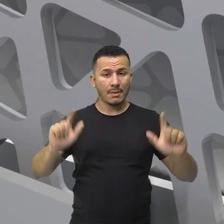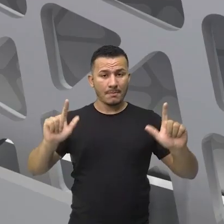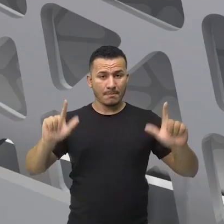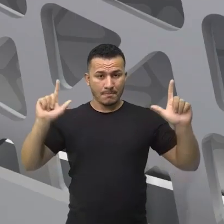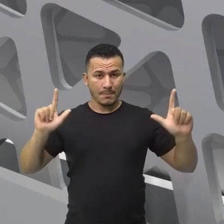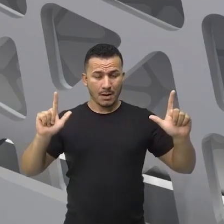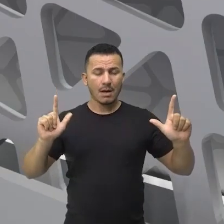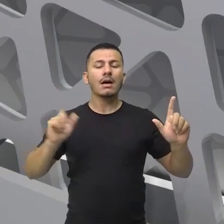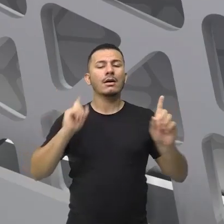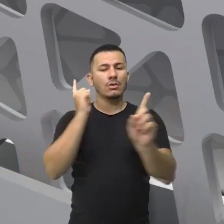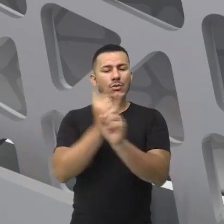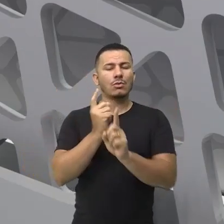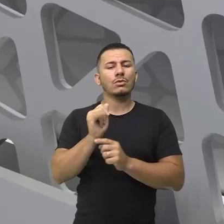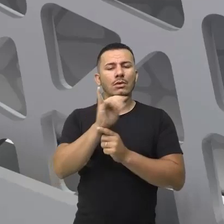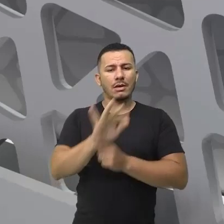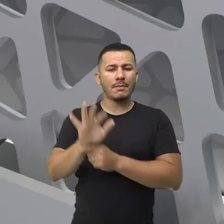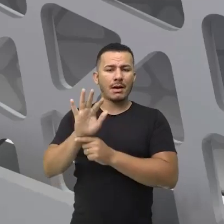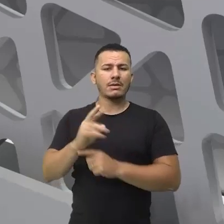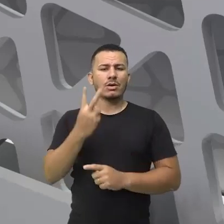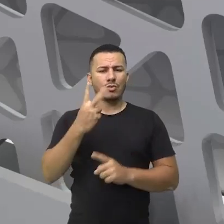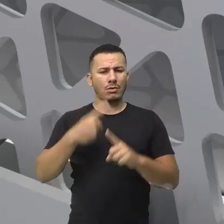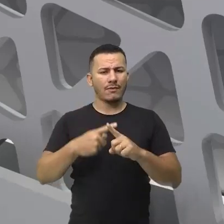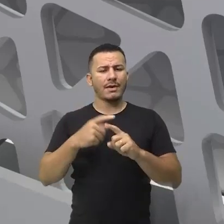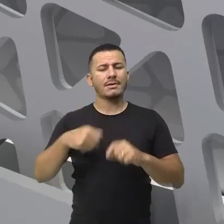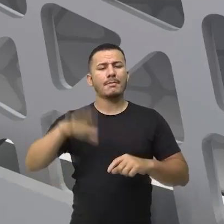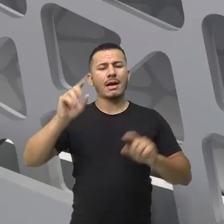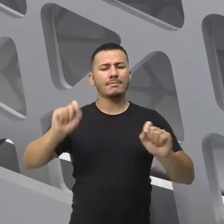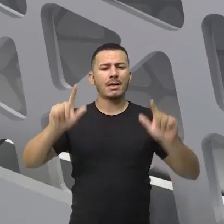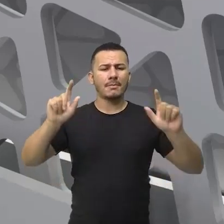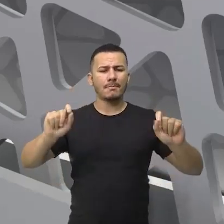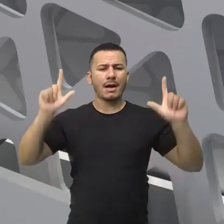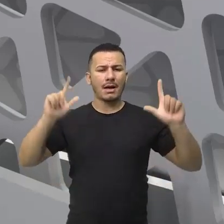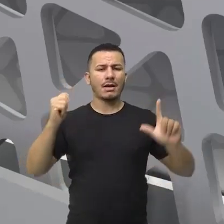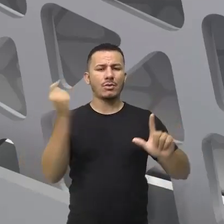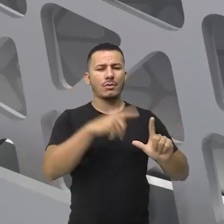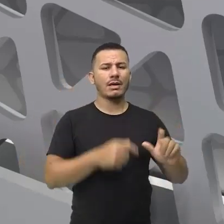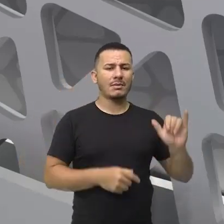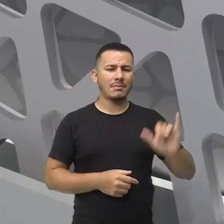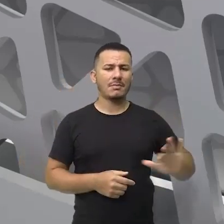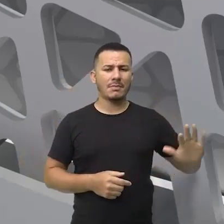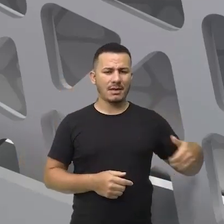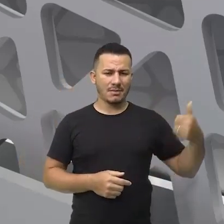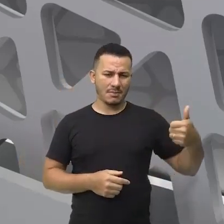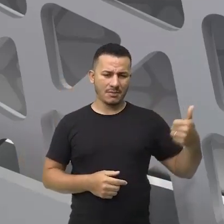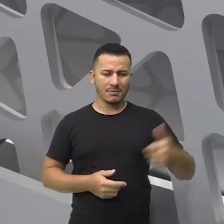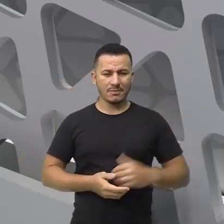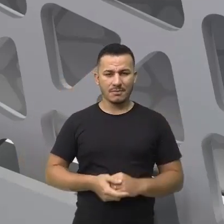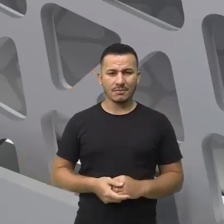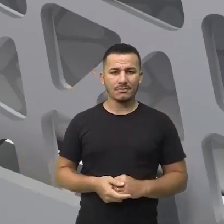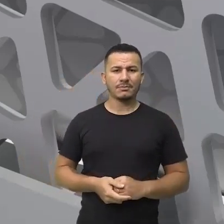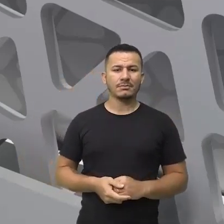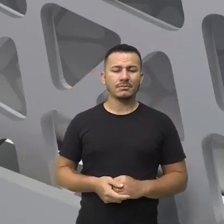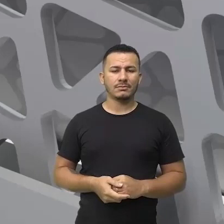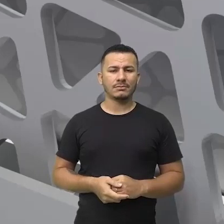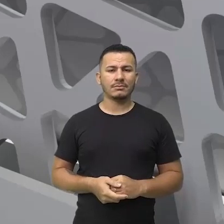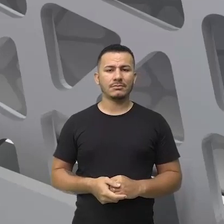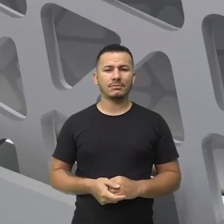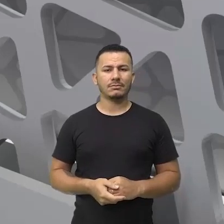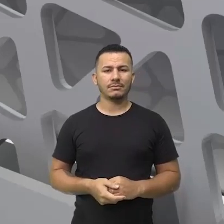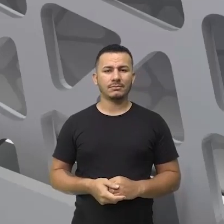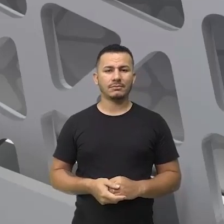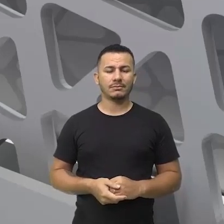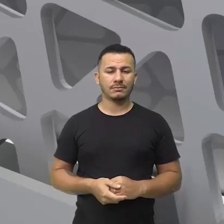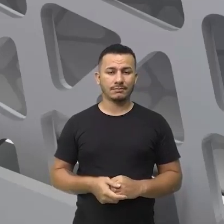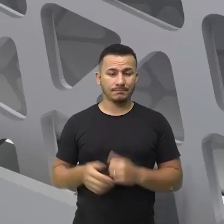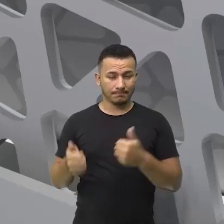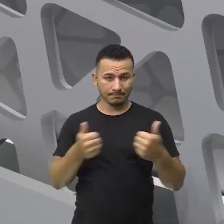localizamos, então, aí os pontos no nosso polígono, certo? E aí, Após a ampliação, a gente ligou e nós tivemos uma